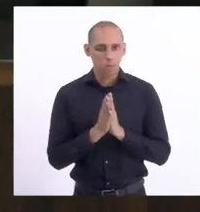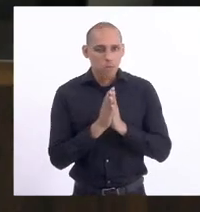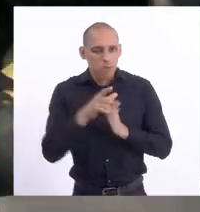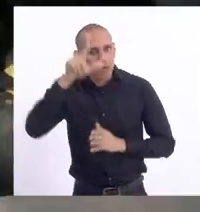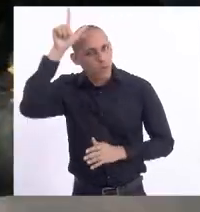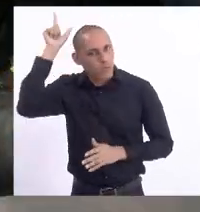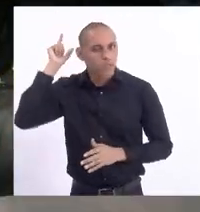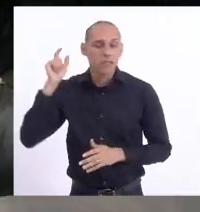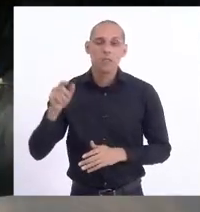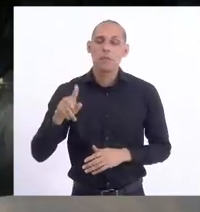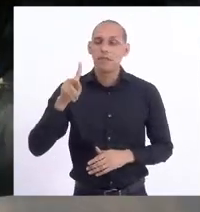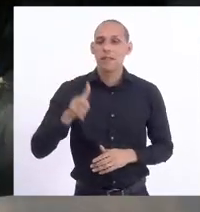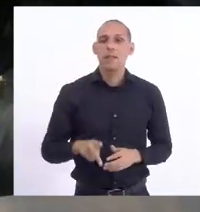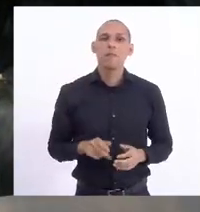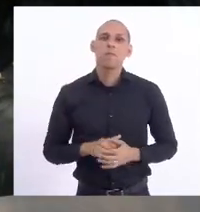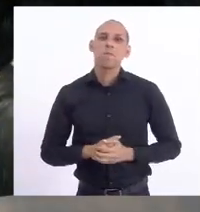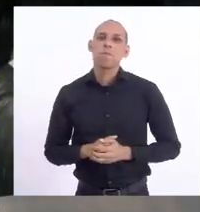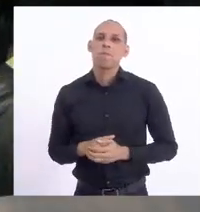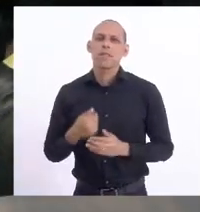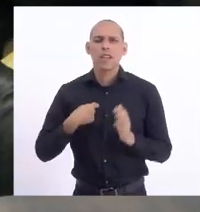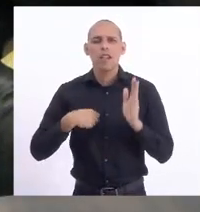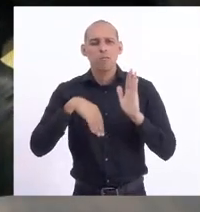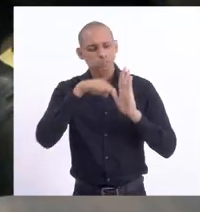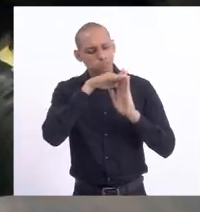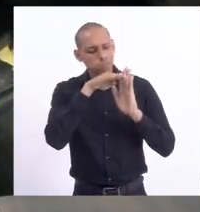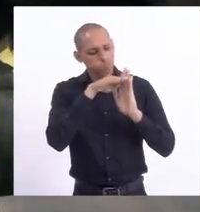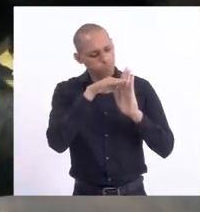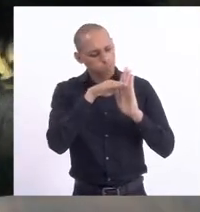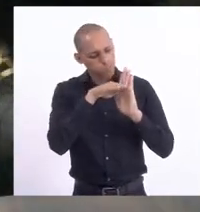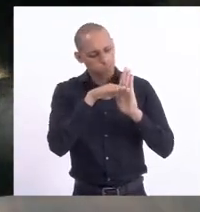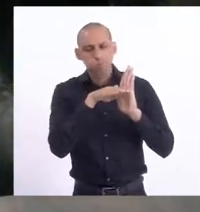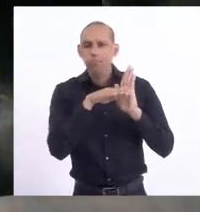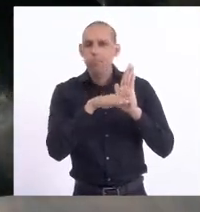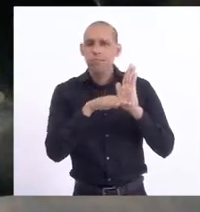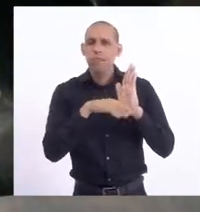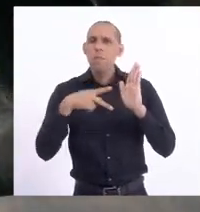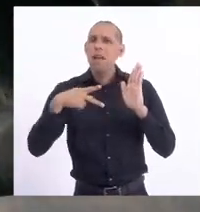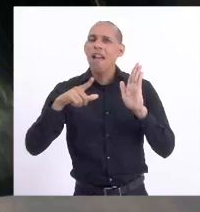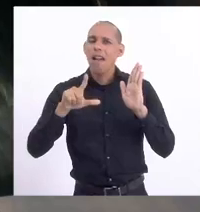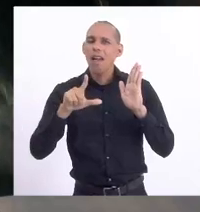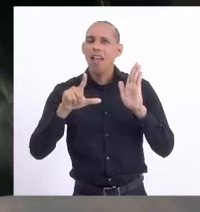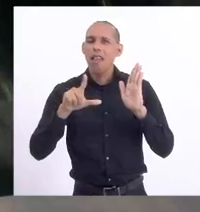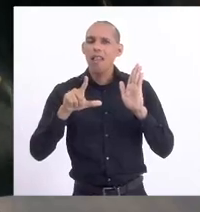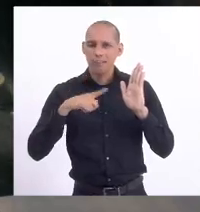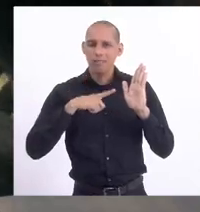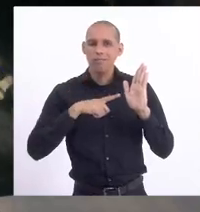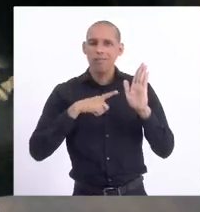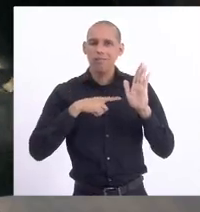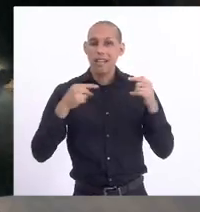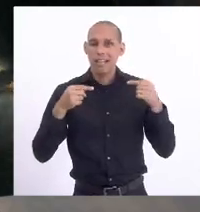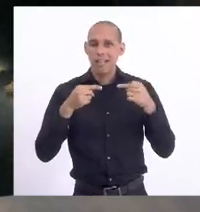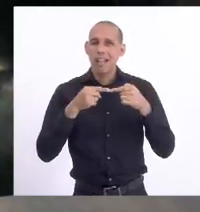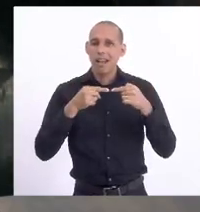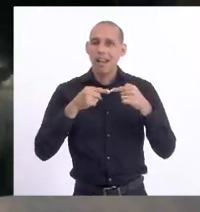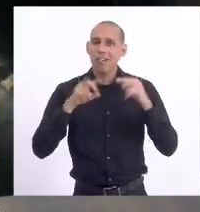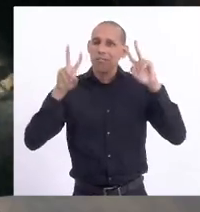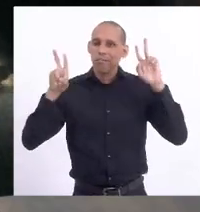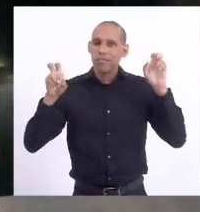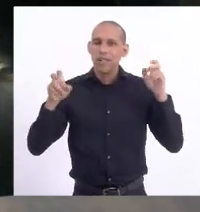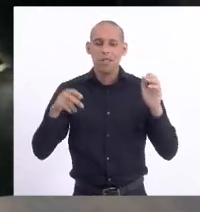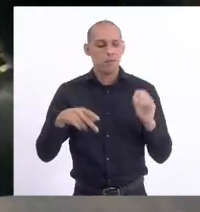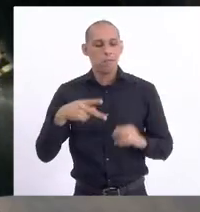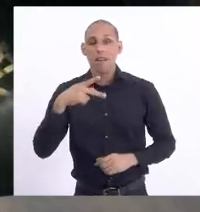Luiz. Senhor presidente, eu listei aqui todos os PLs existentes sobre esse tema.